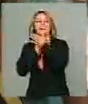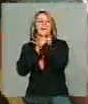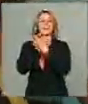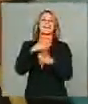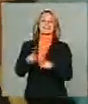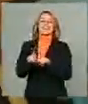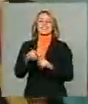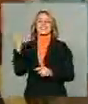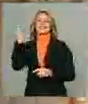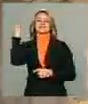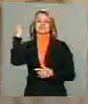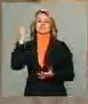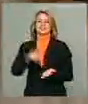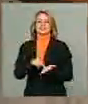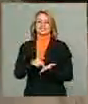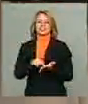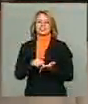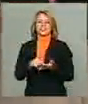é é